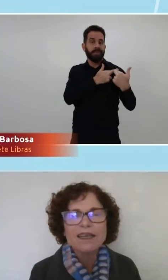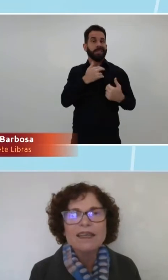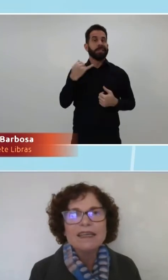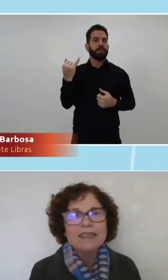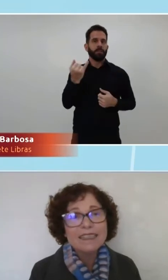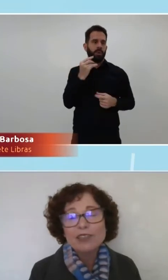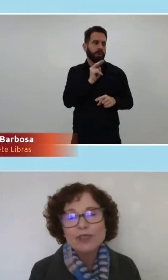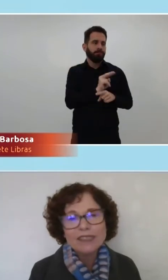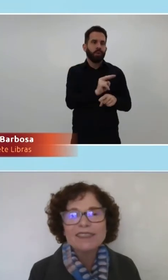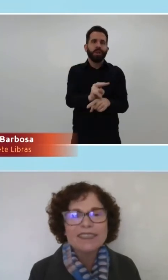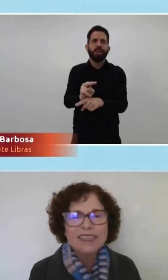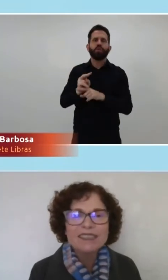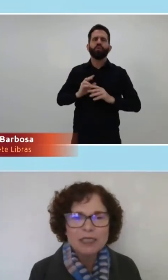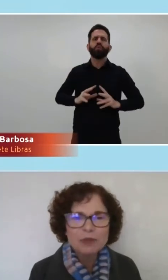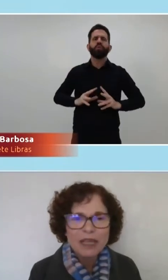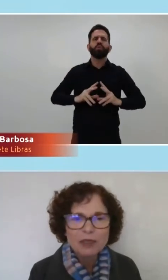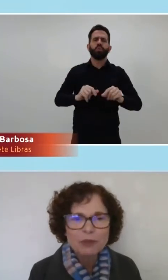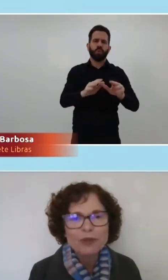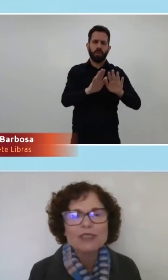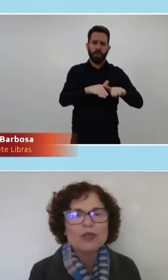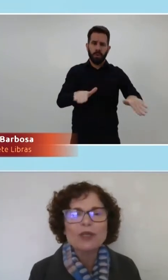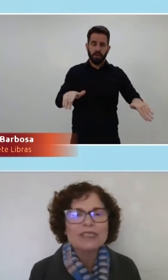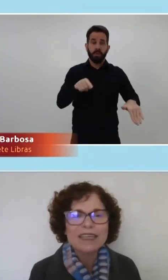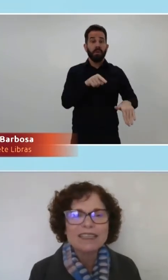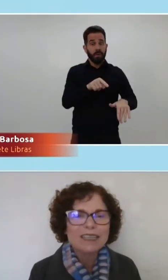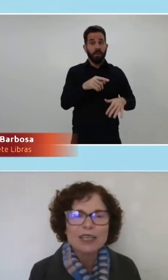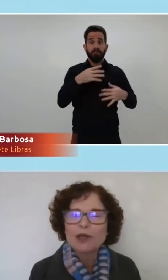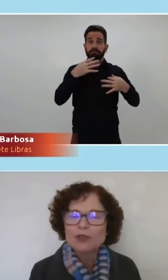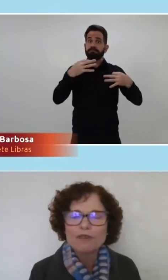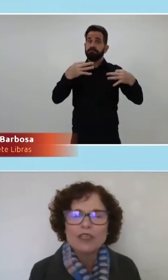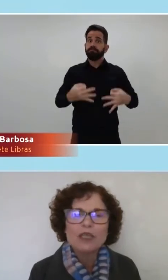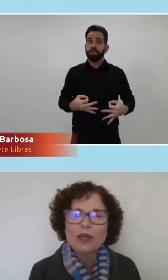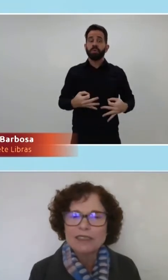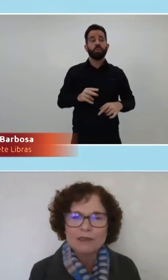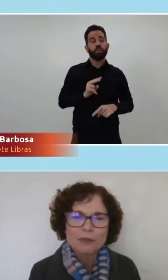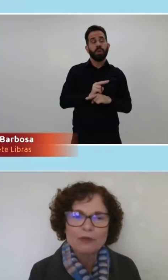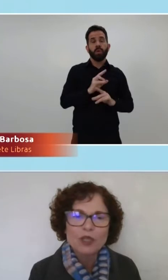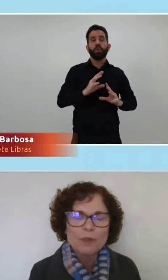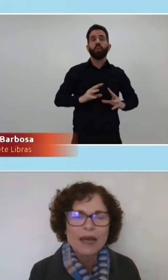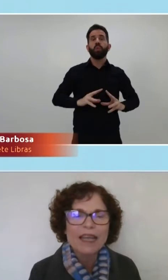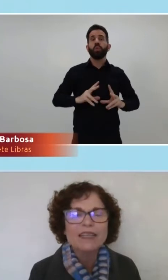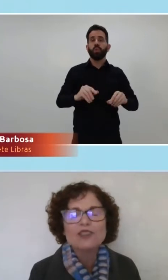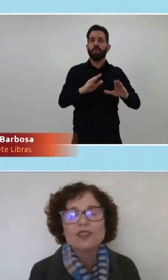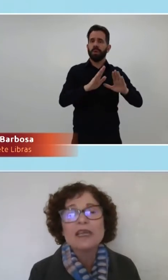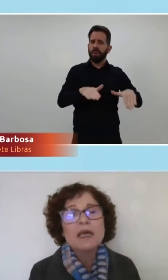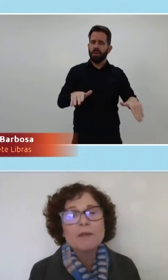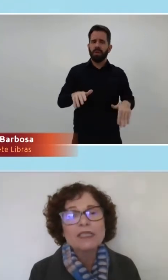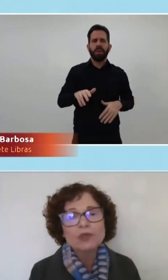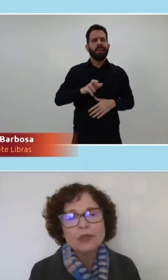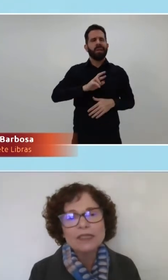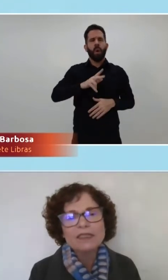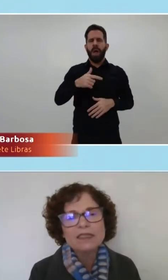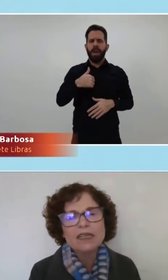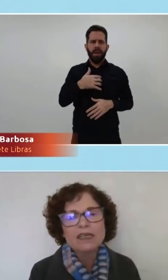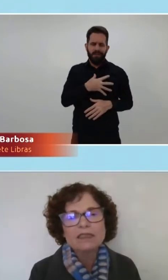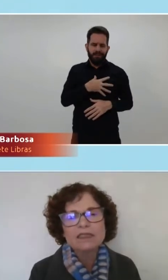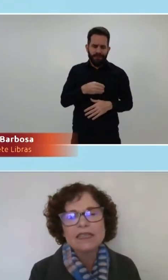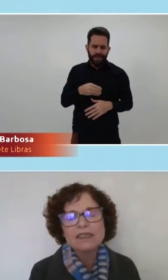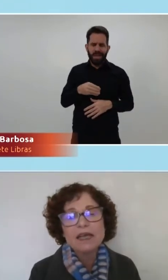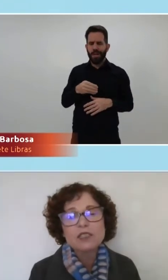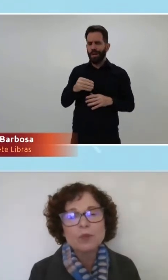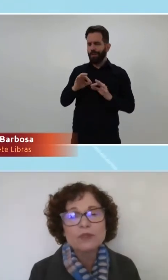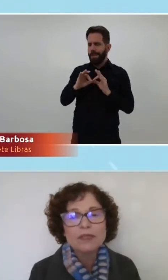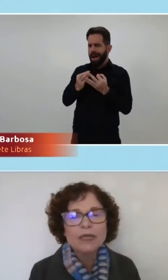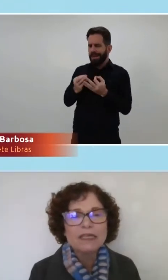crianças, né? E a todas as crianças mesmo, não é só a nossa criança, nosso filho, nosso parente, mas todas as crianças. E